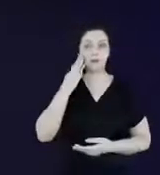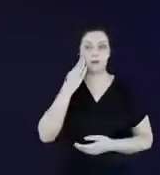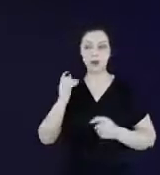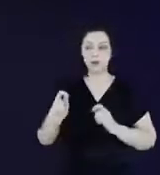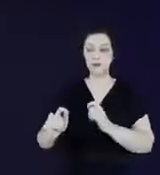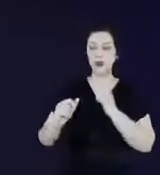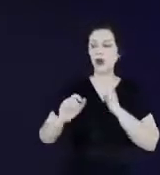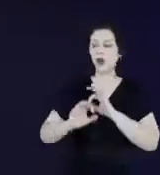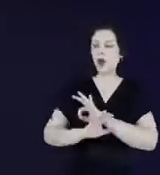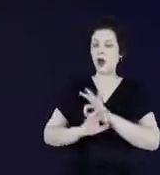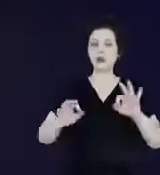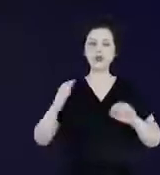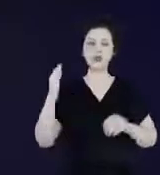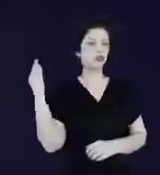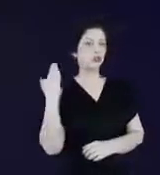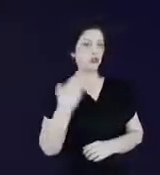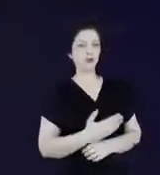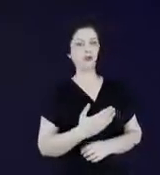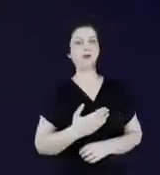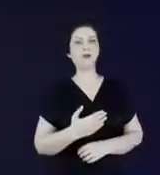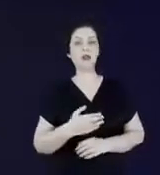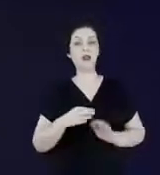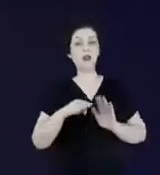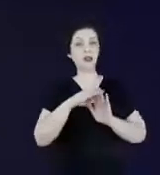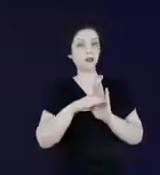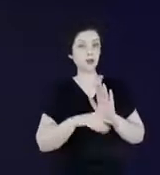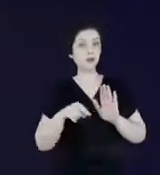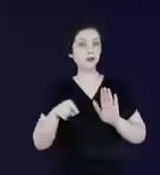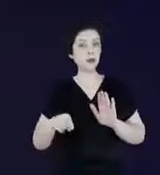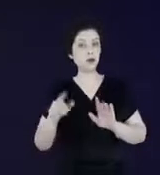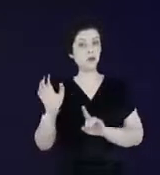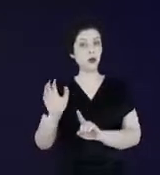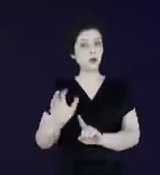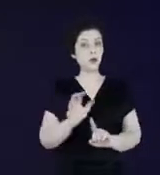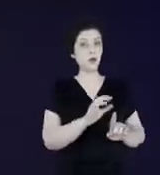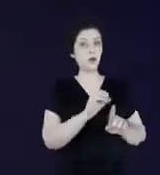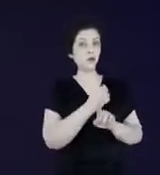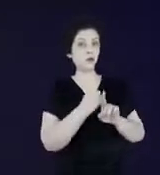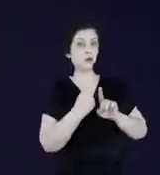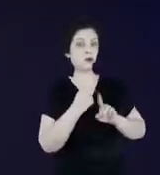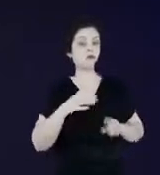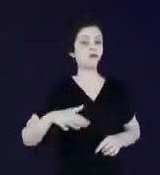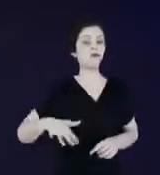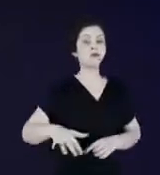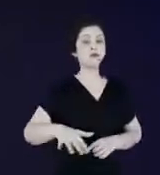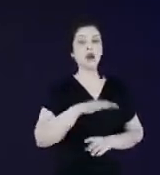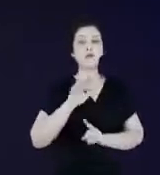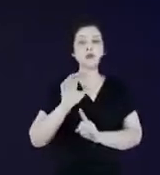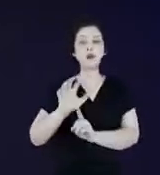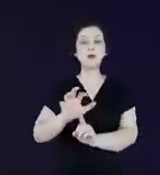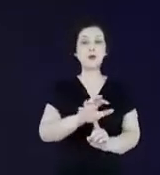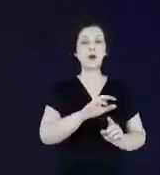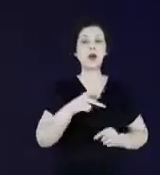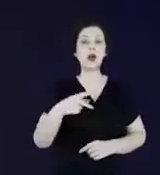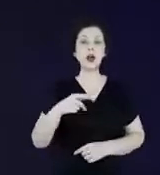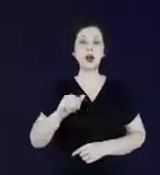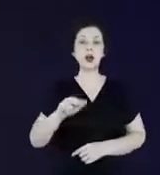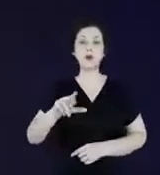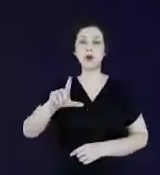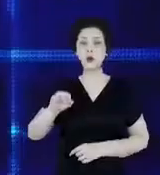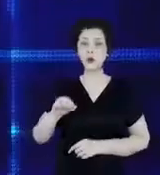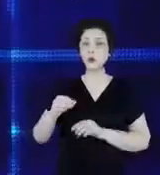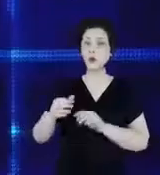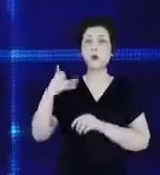benefício direto desses programas e como isso afeta a sociedade como um todo, né? E o Paulo colocou na sua